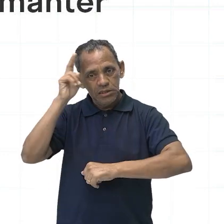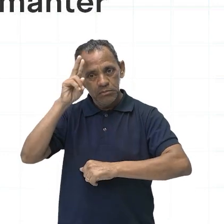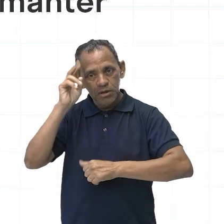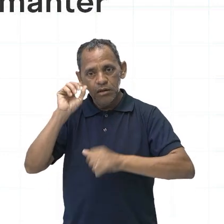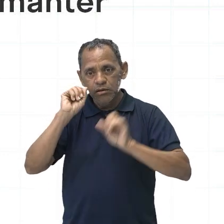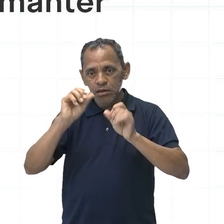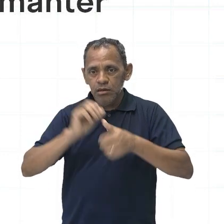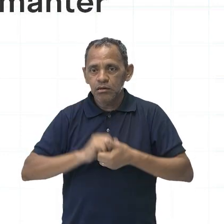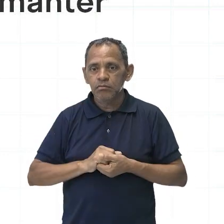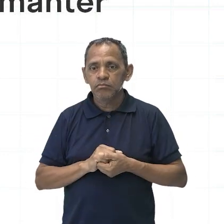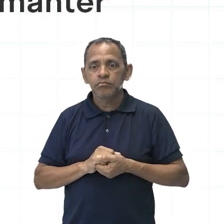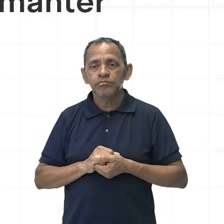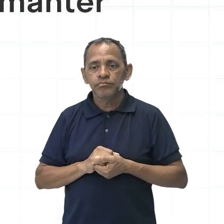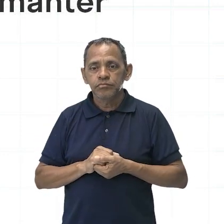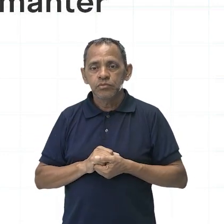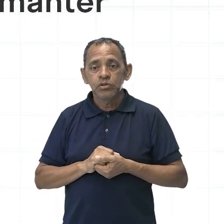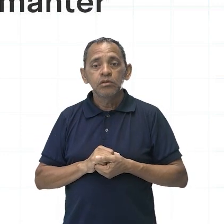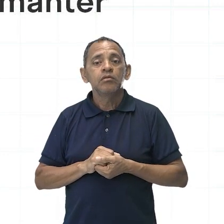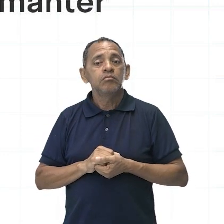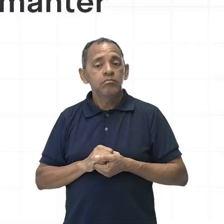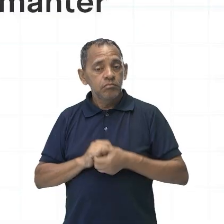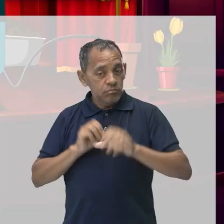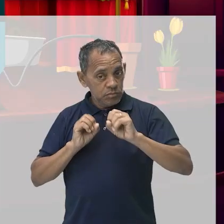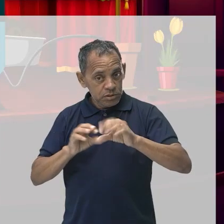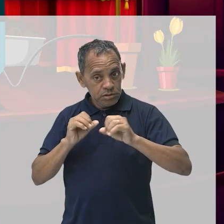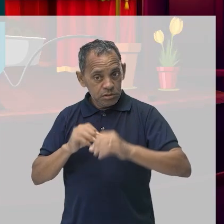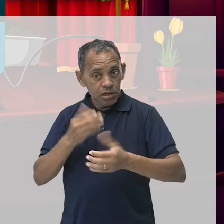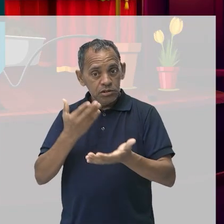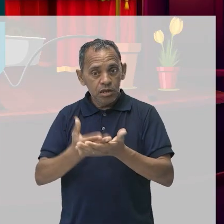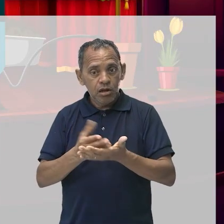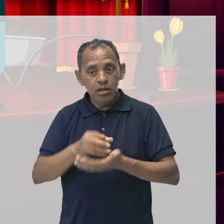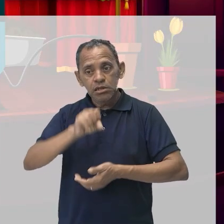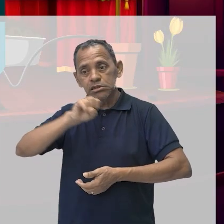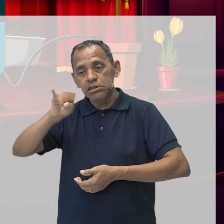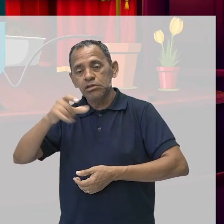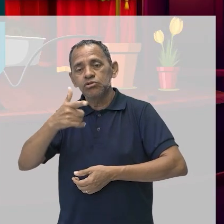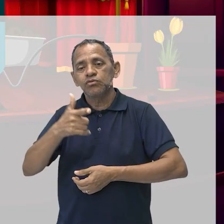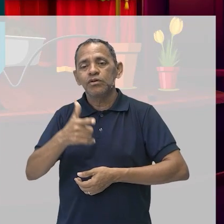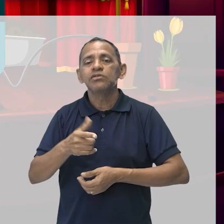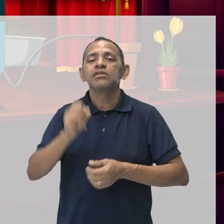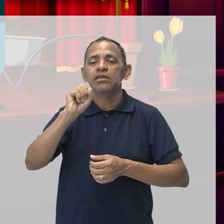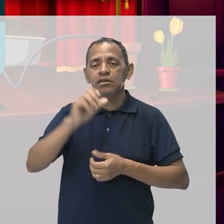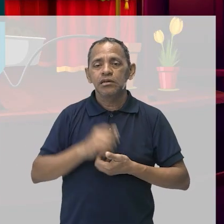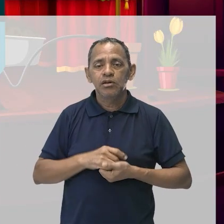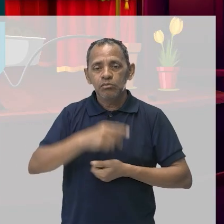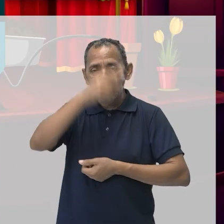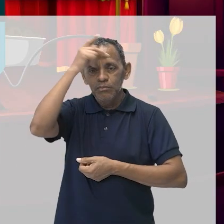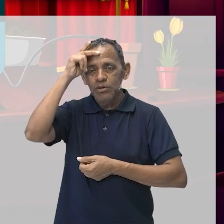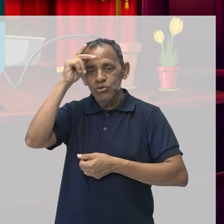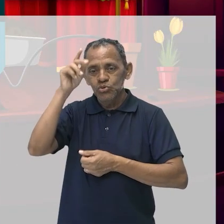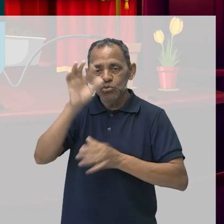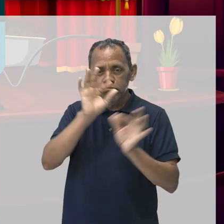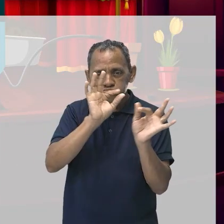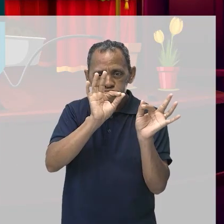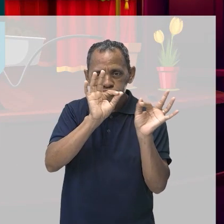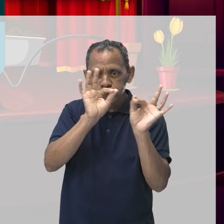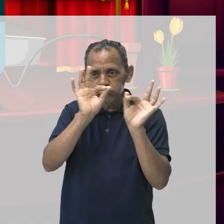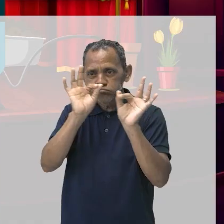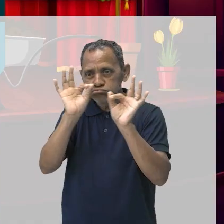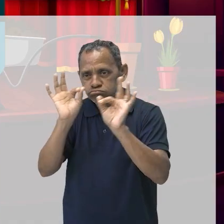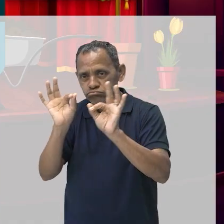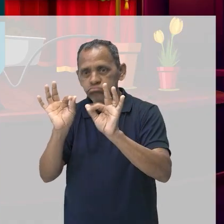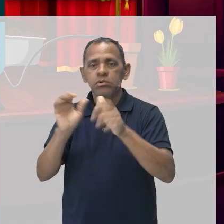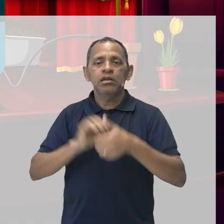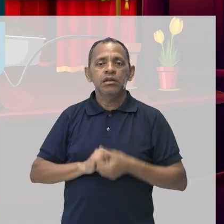né, ministrando essa aula aqui se eu não tivesse quem? Um espectador. O espectador é algo